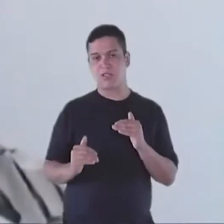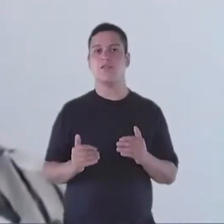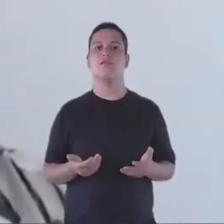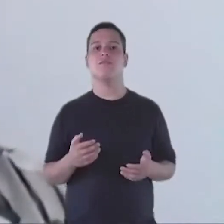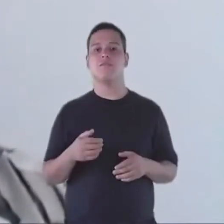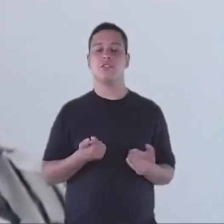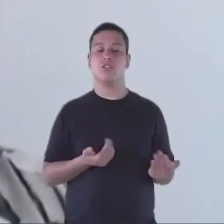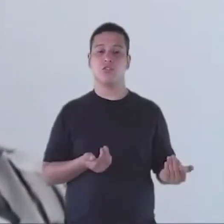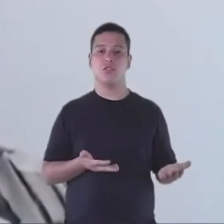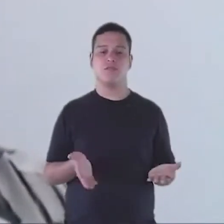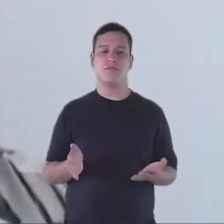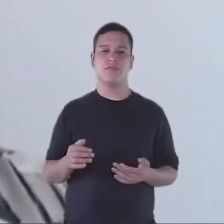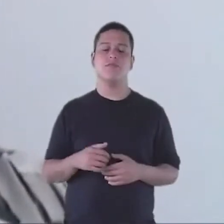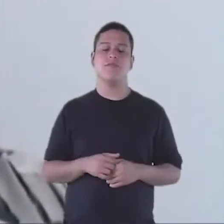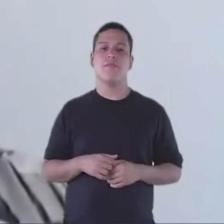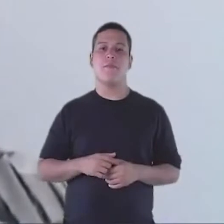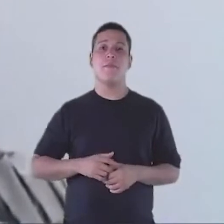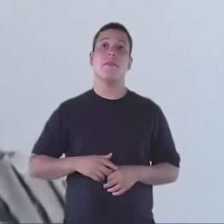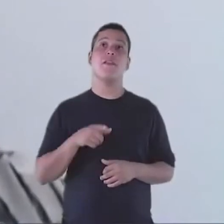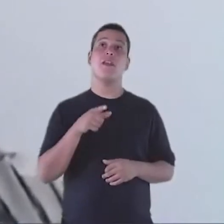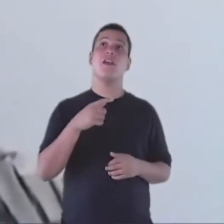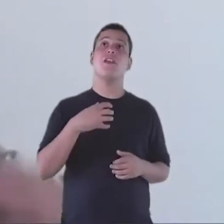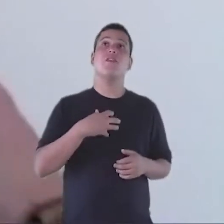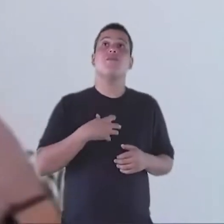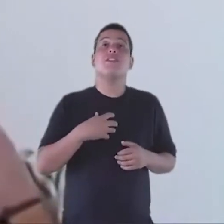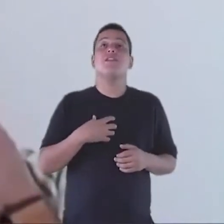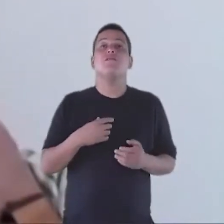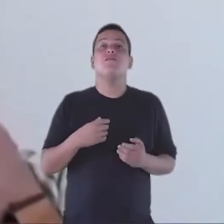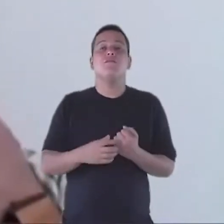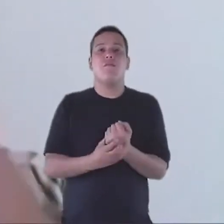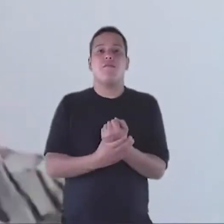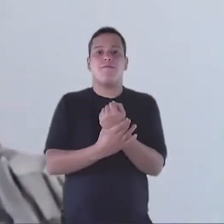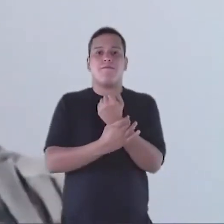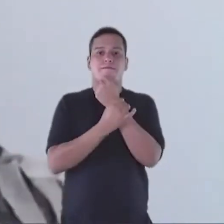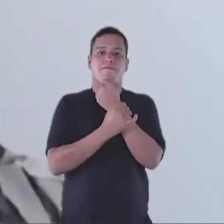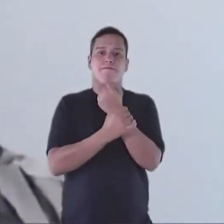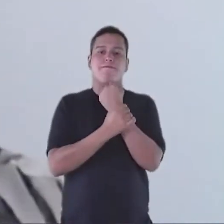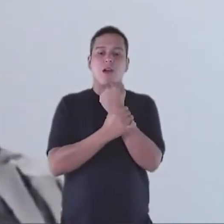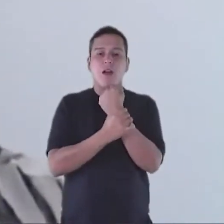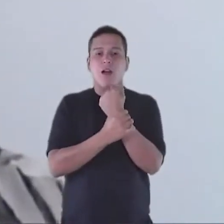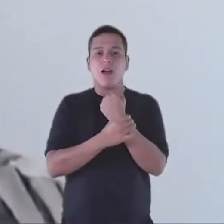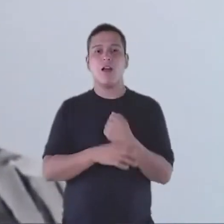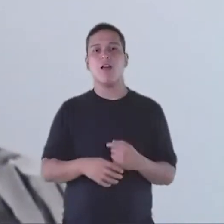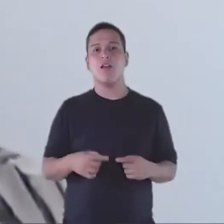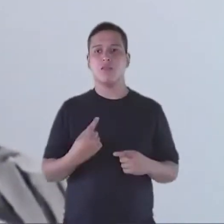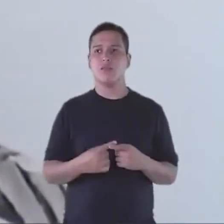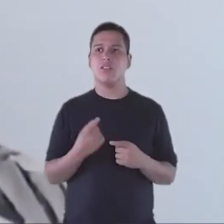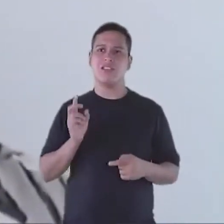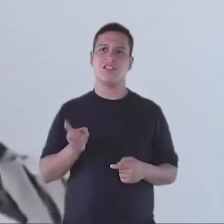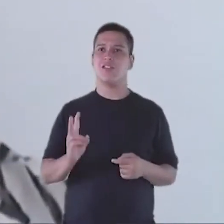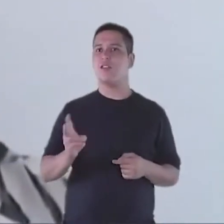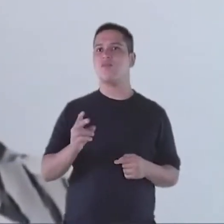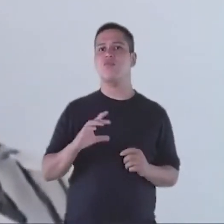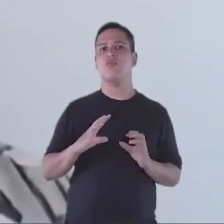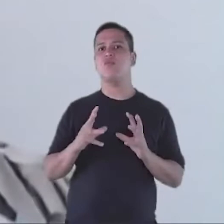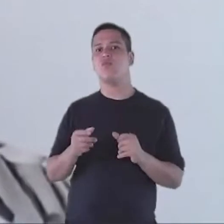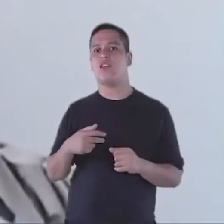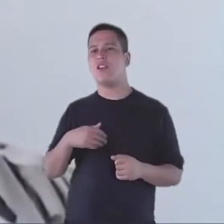E aquilo me deu muita segurança. Em toda a discussão,